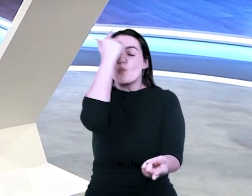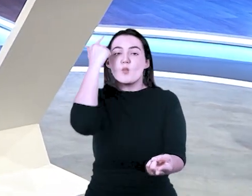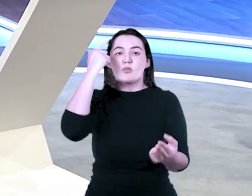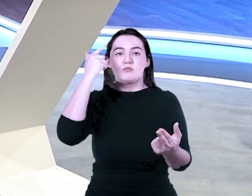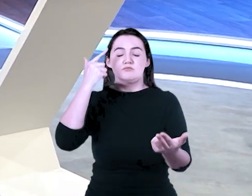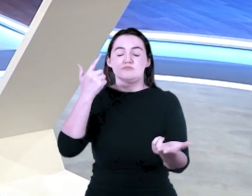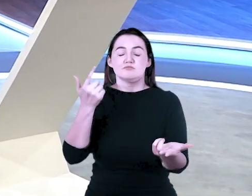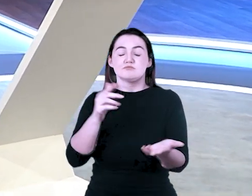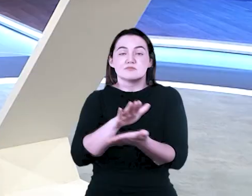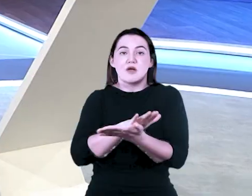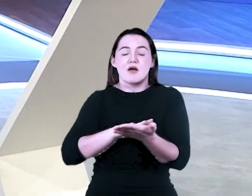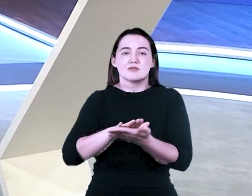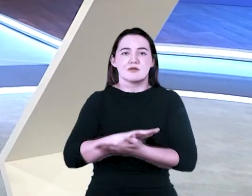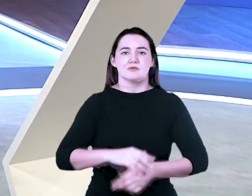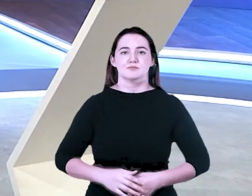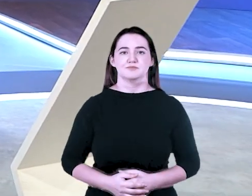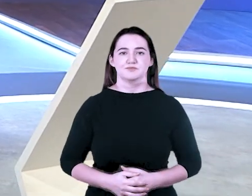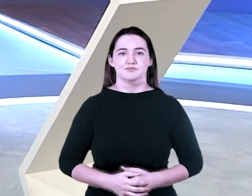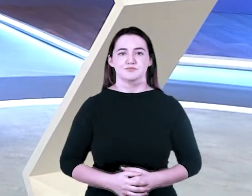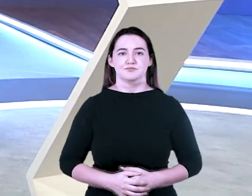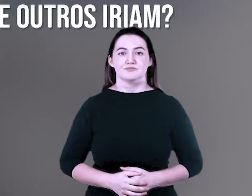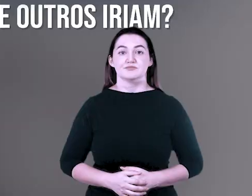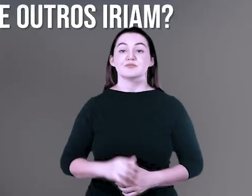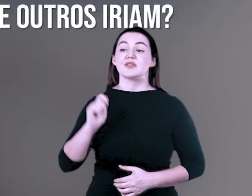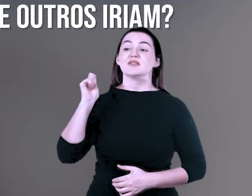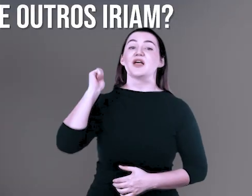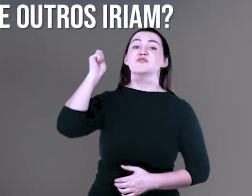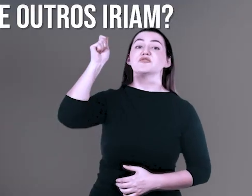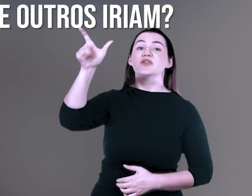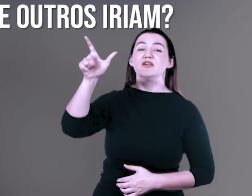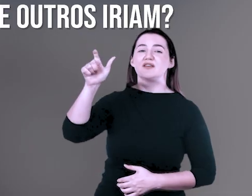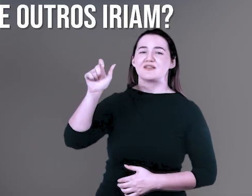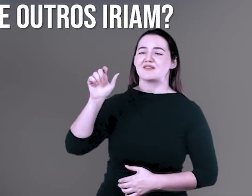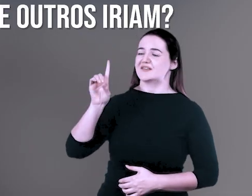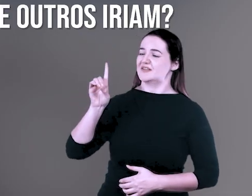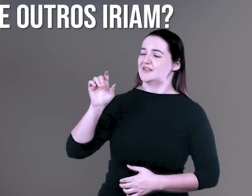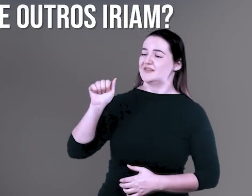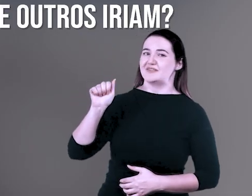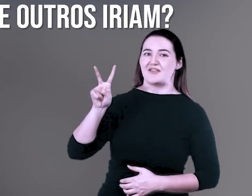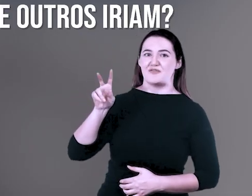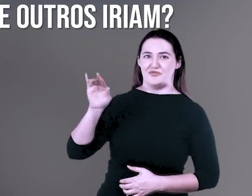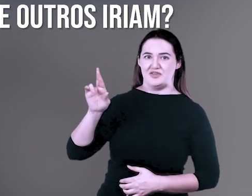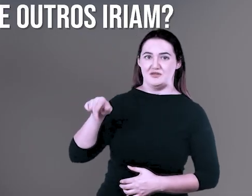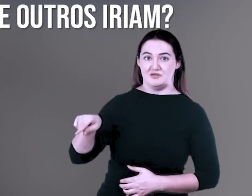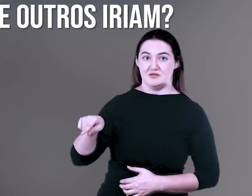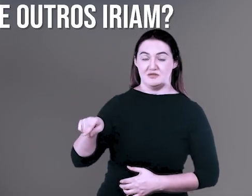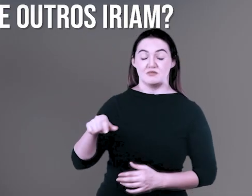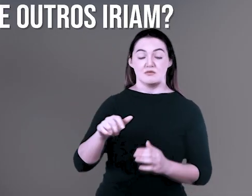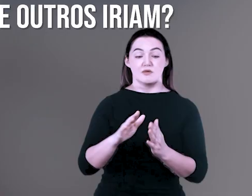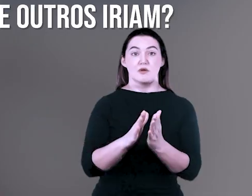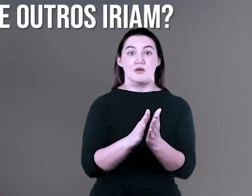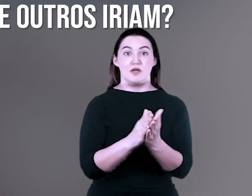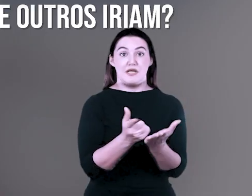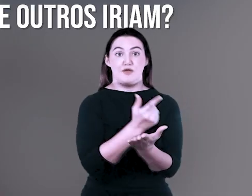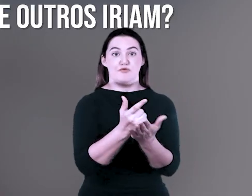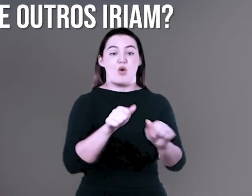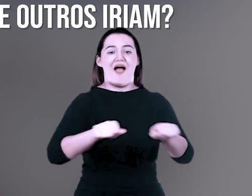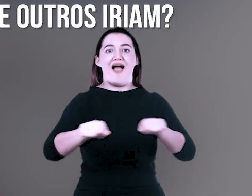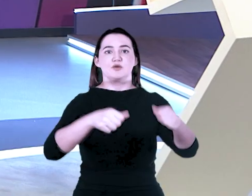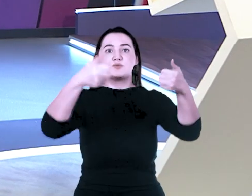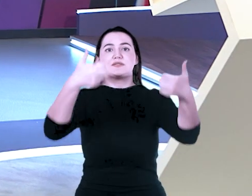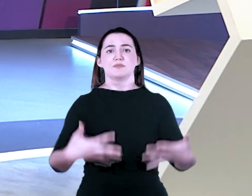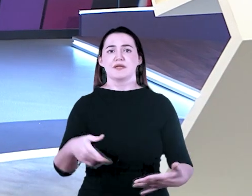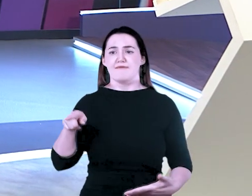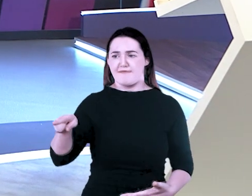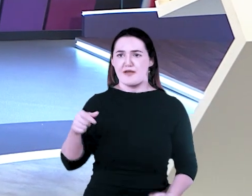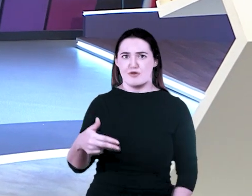Davi, em Atos 2:34, é dito que ele não subiu ao céu. Porque se um